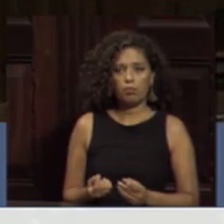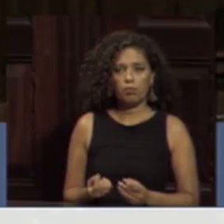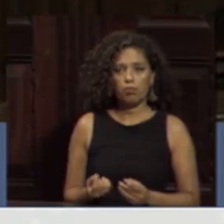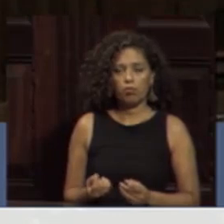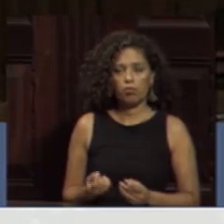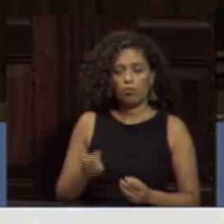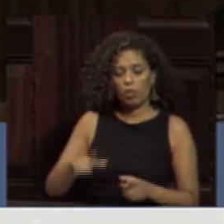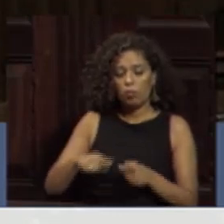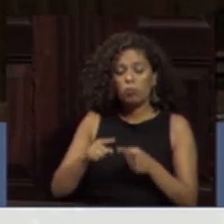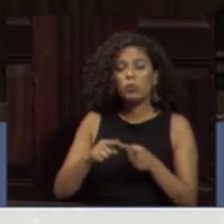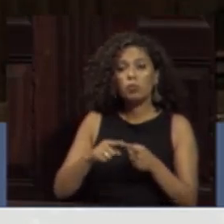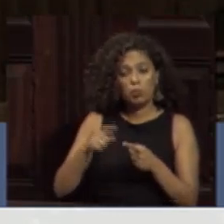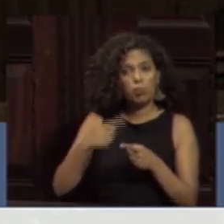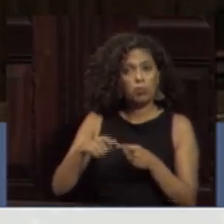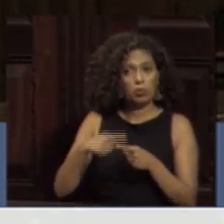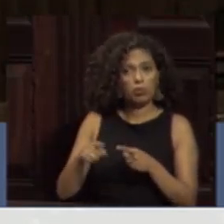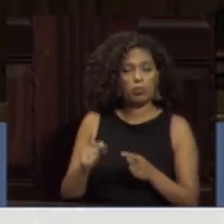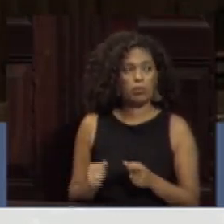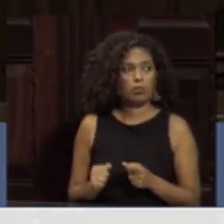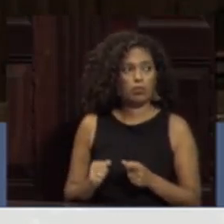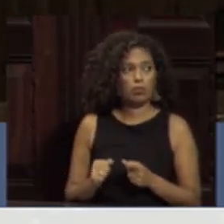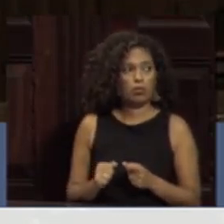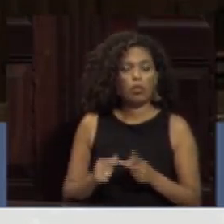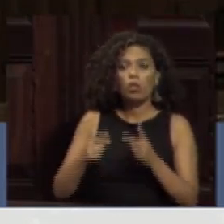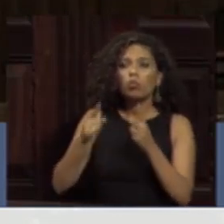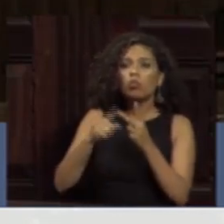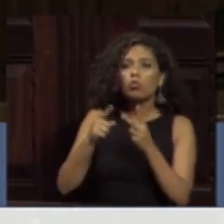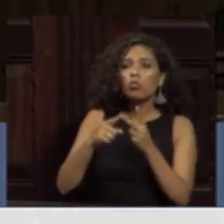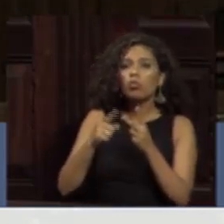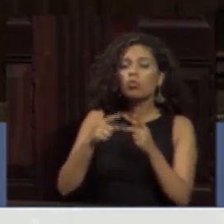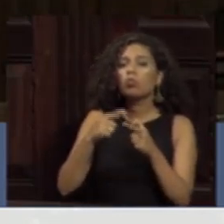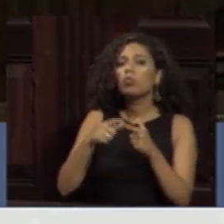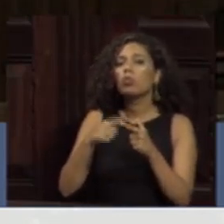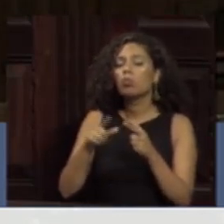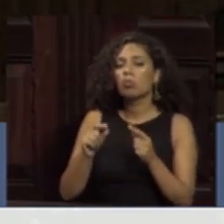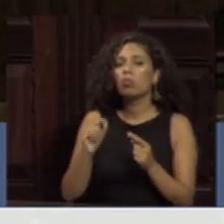é o primeiro drama. Mas temos o segundo drama.